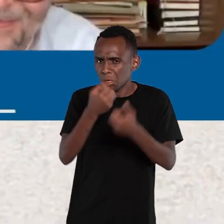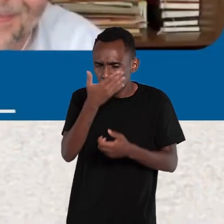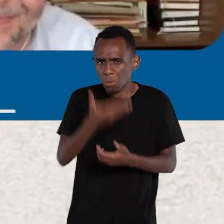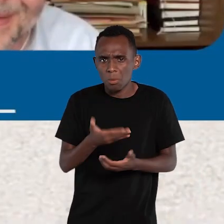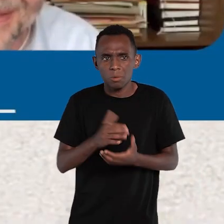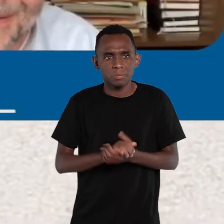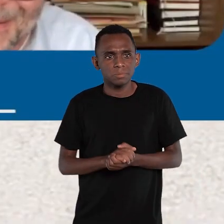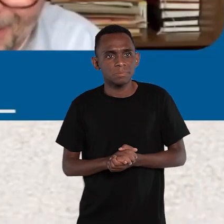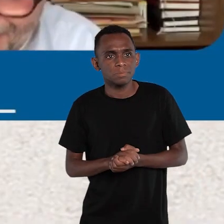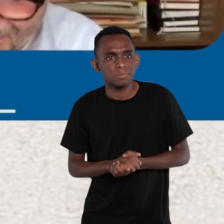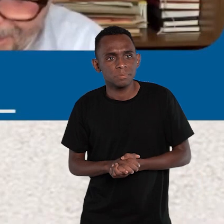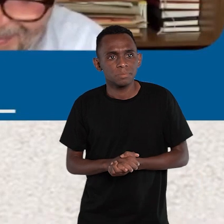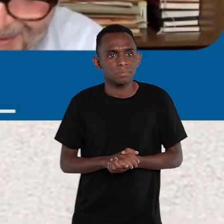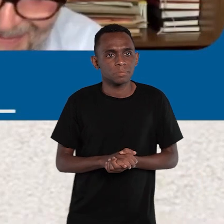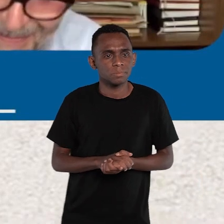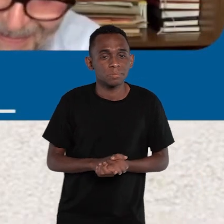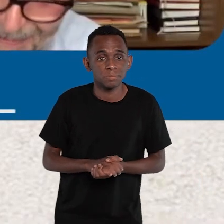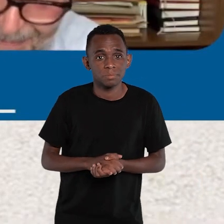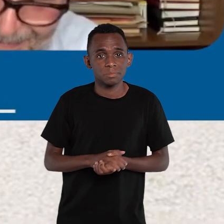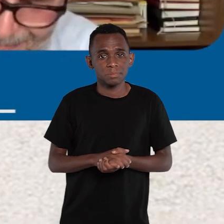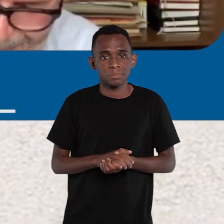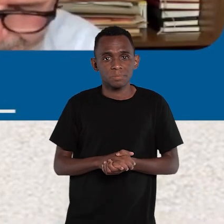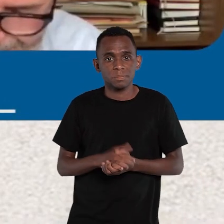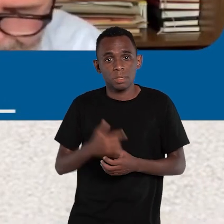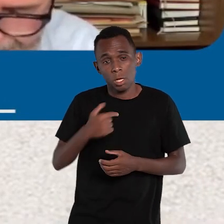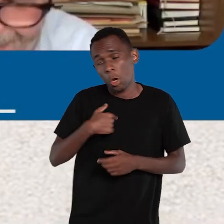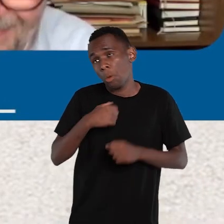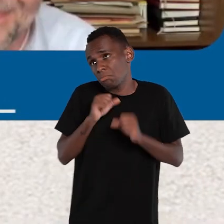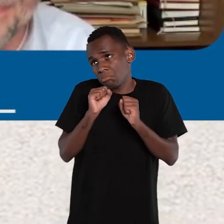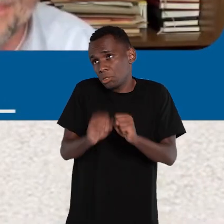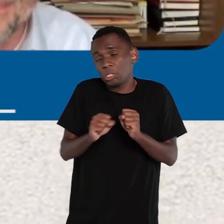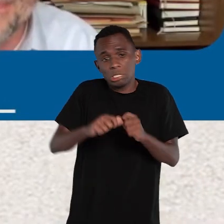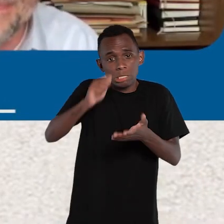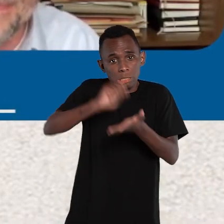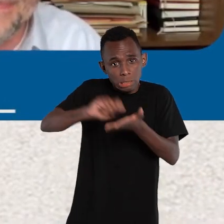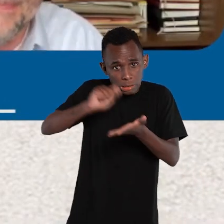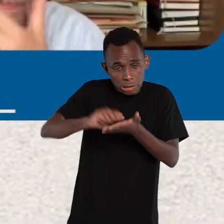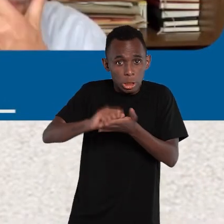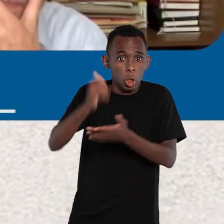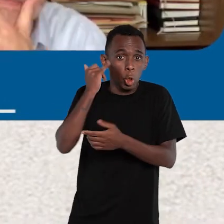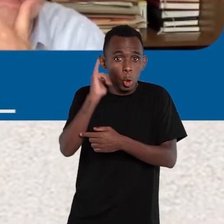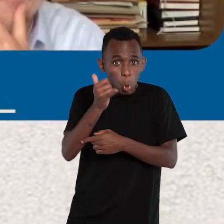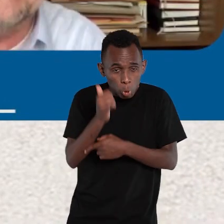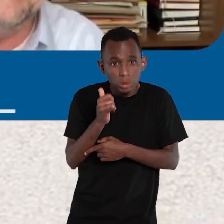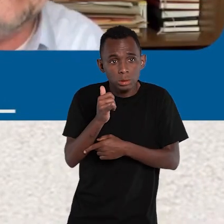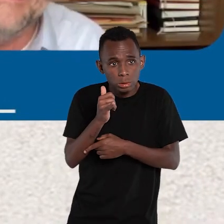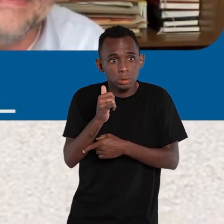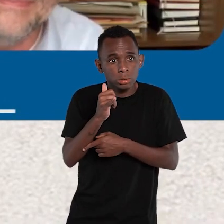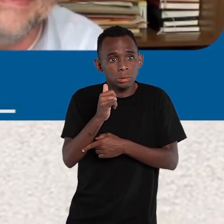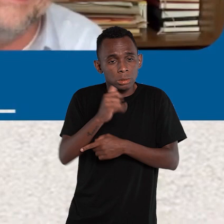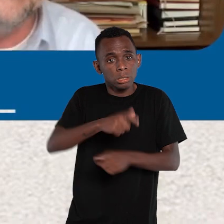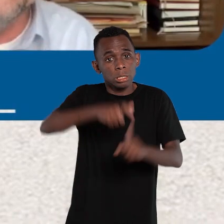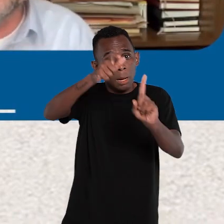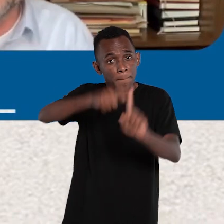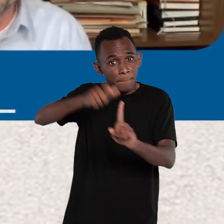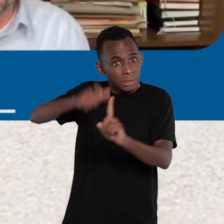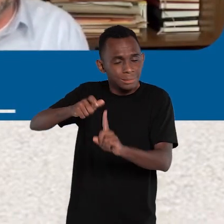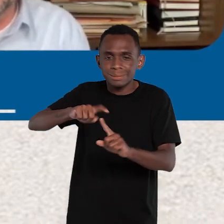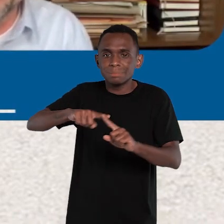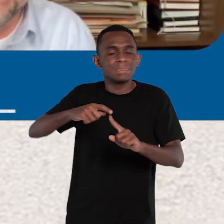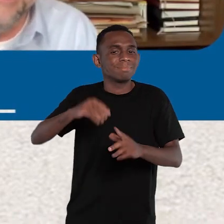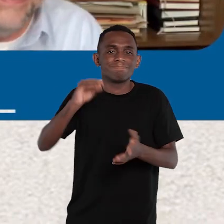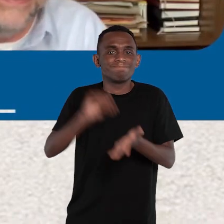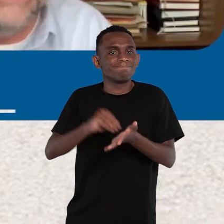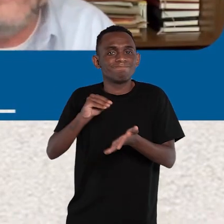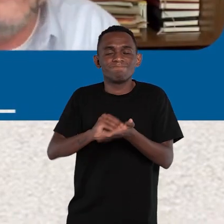observação. Sabe? Eu fiquei assim, eu poderia escrever um conto em cima desse personagem que